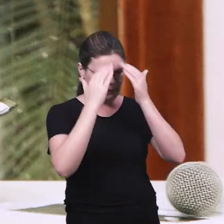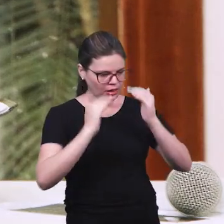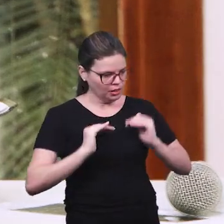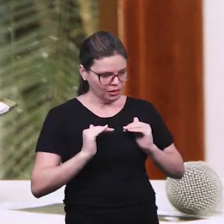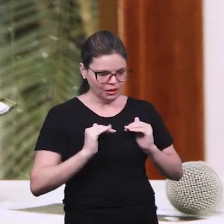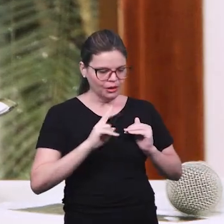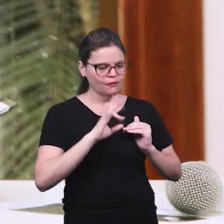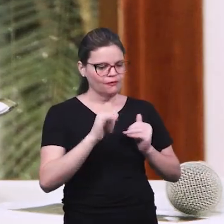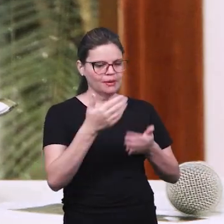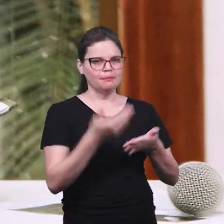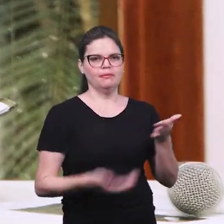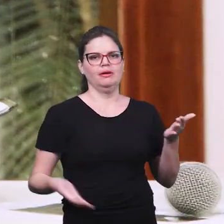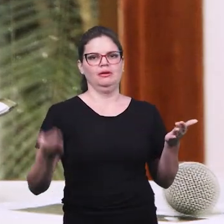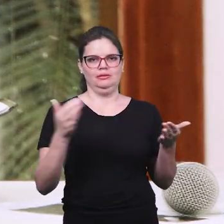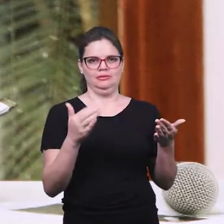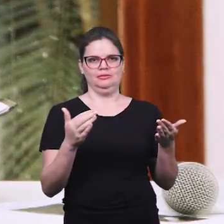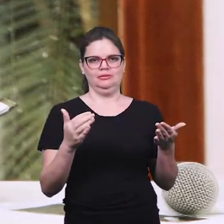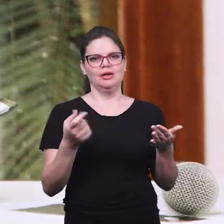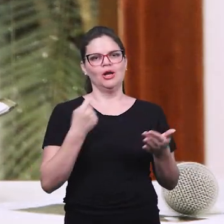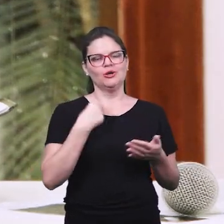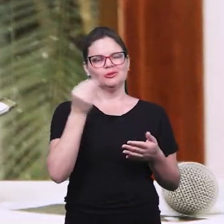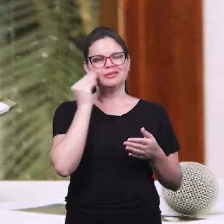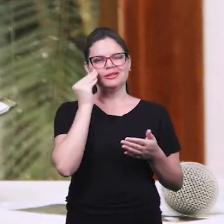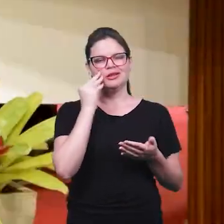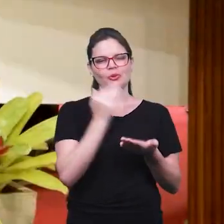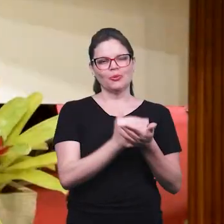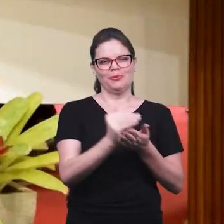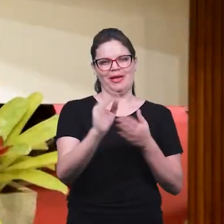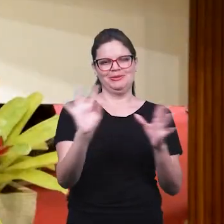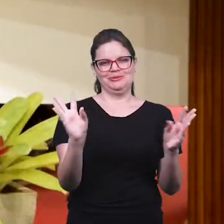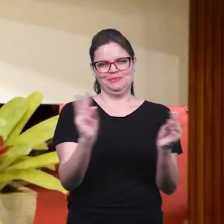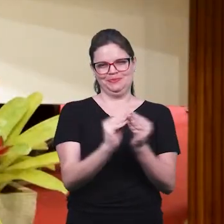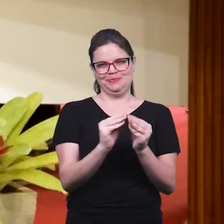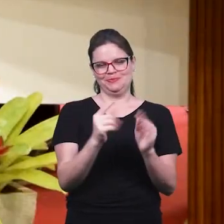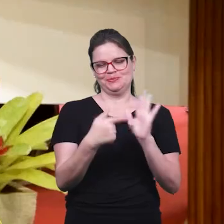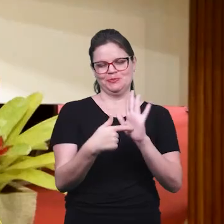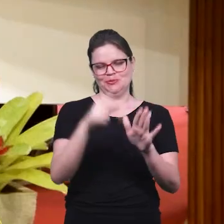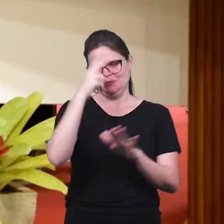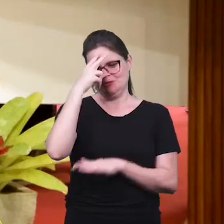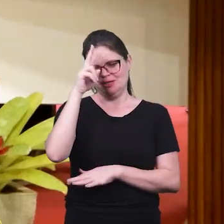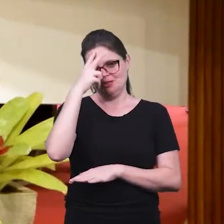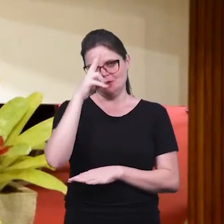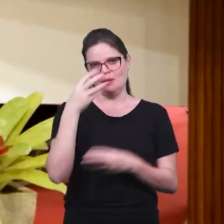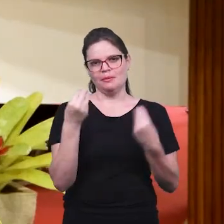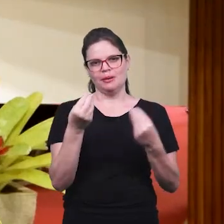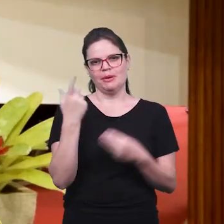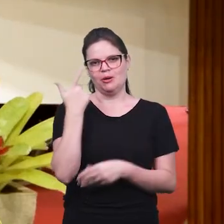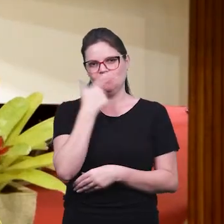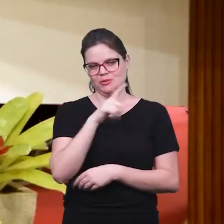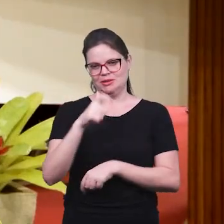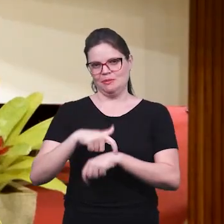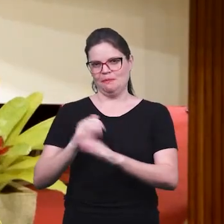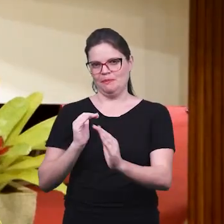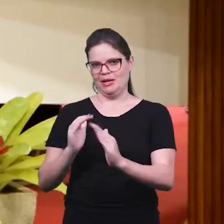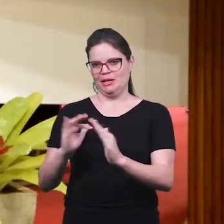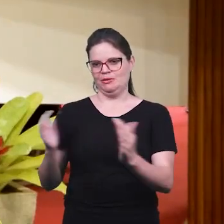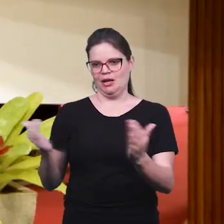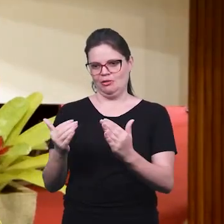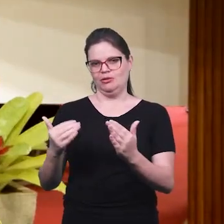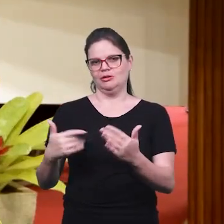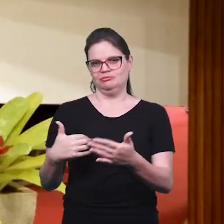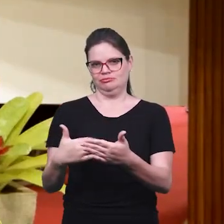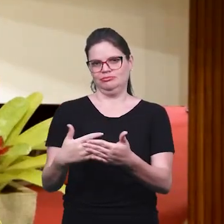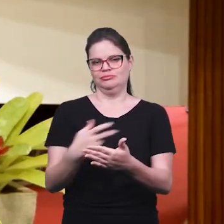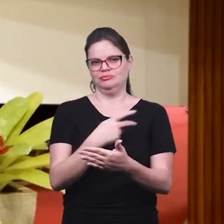introdução, falamos muita coisa aqui num curto tempo, né, uma parte da história para chegarmos à igreja. Vou pedir ao pastor